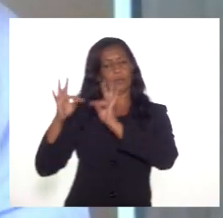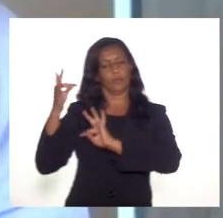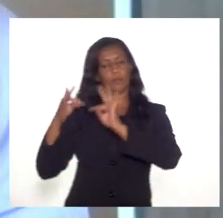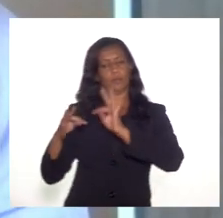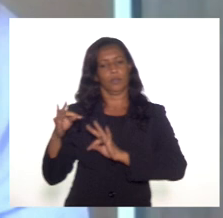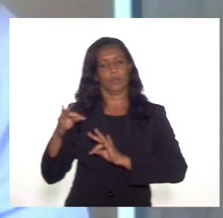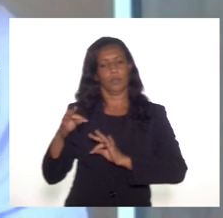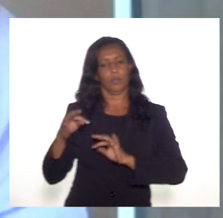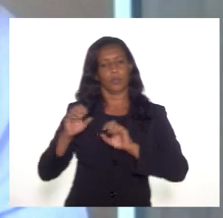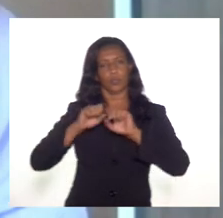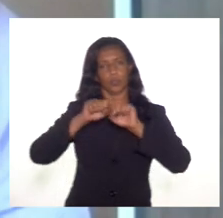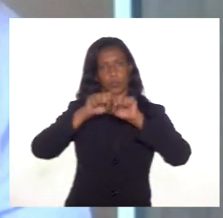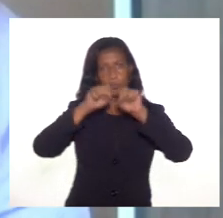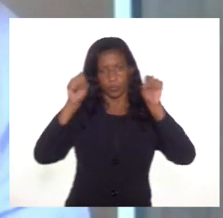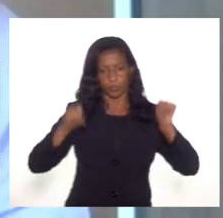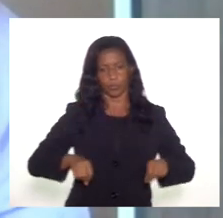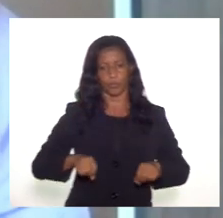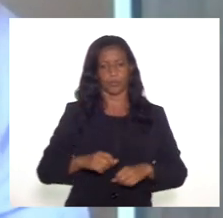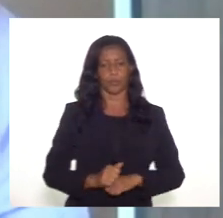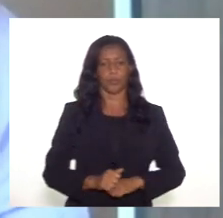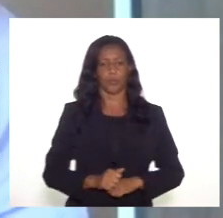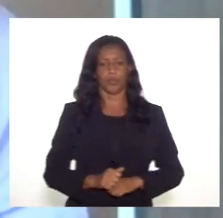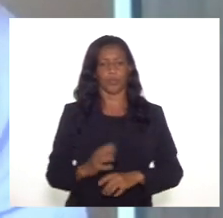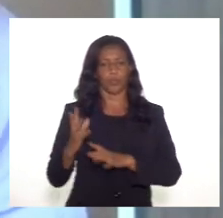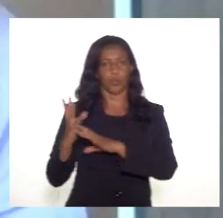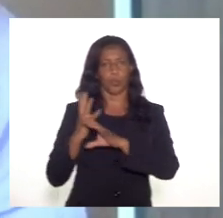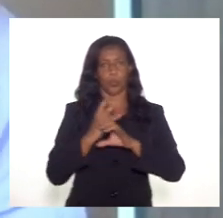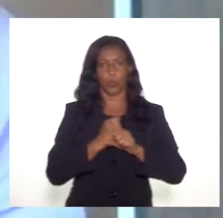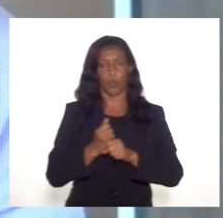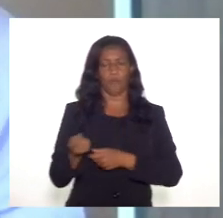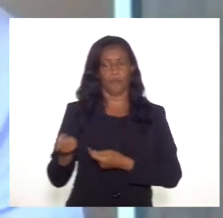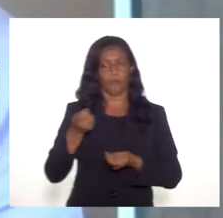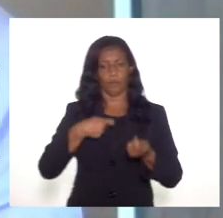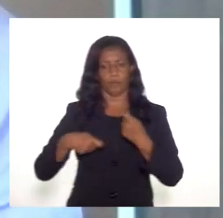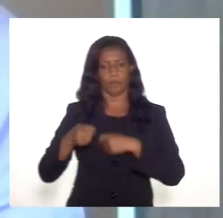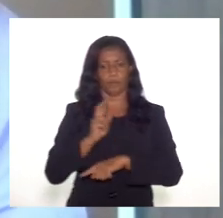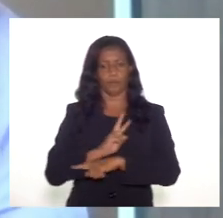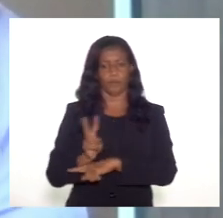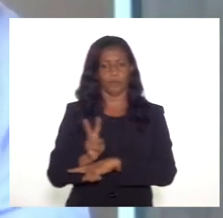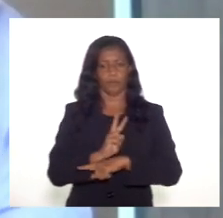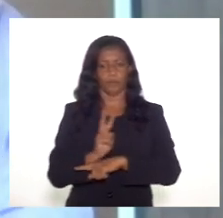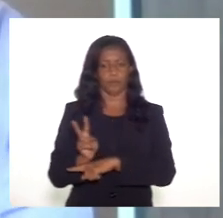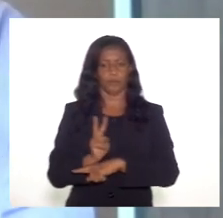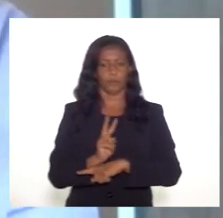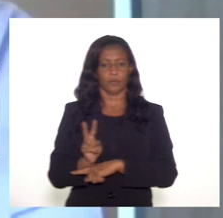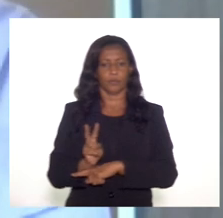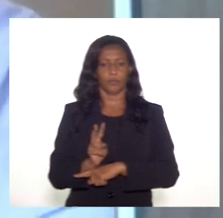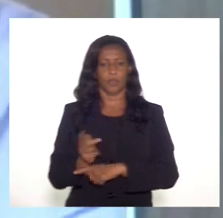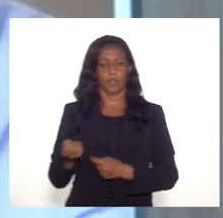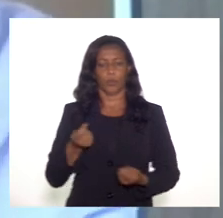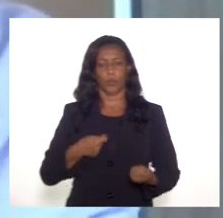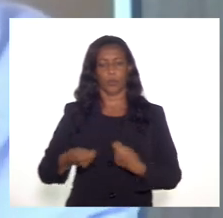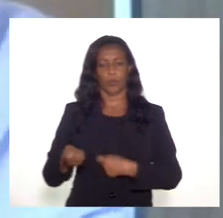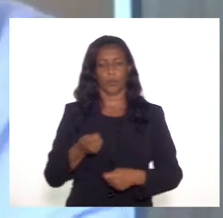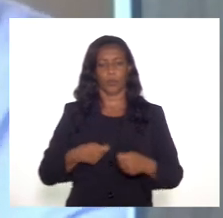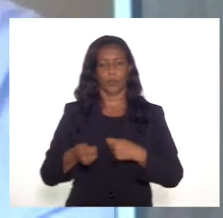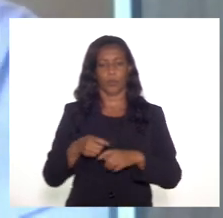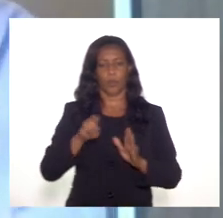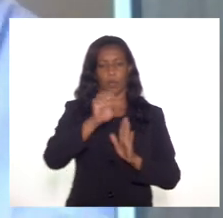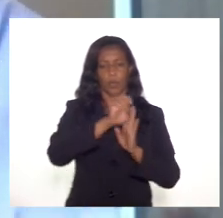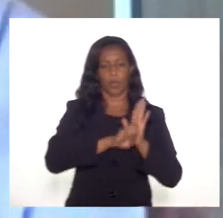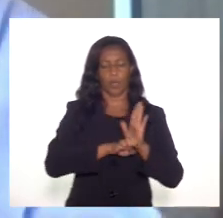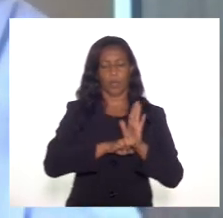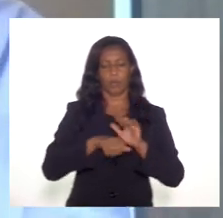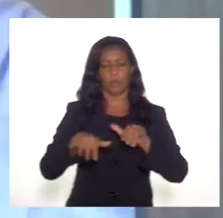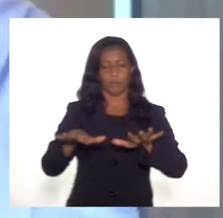de servidores públicos e de orçamento, finanças, fiscalização financeira e controle. As emendas de